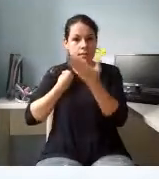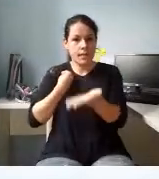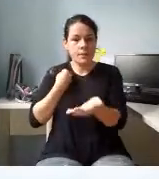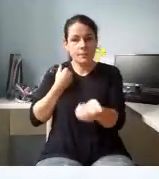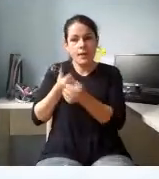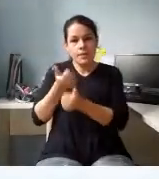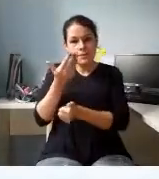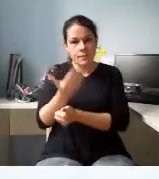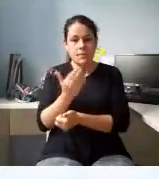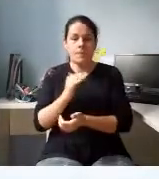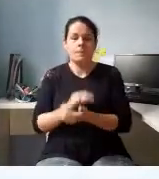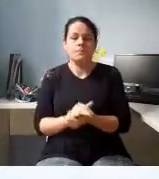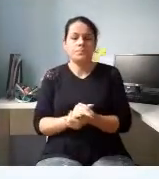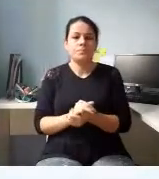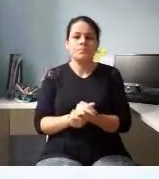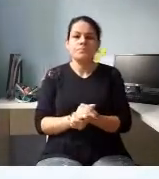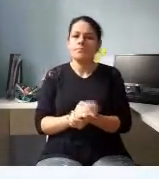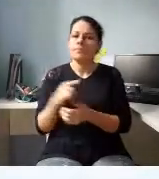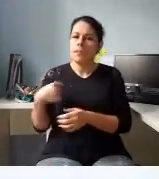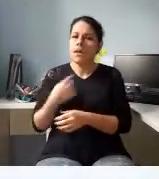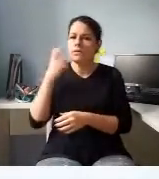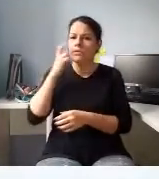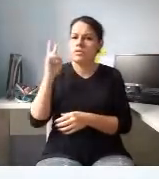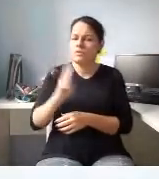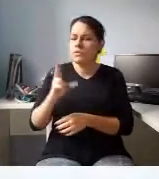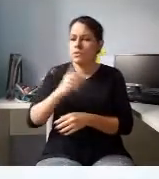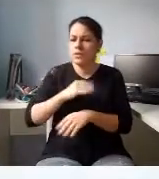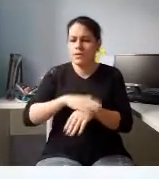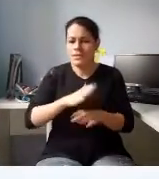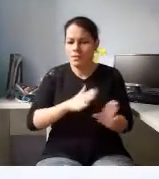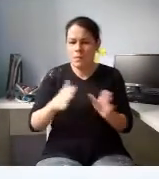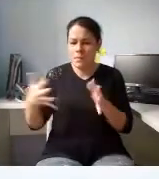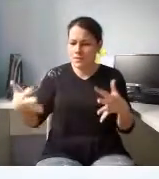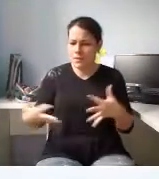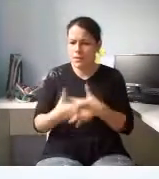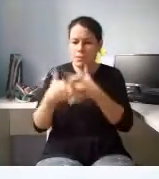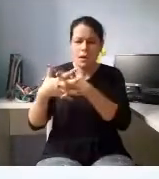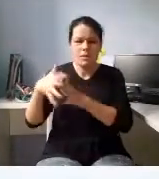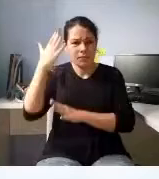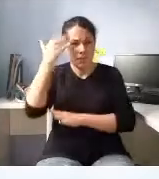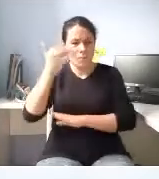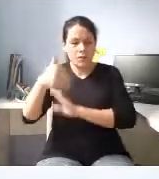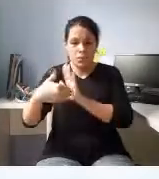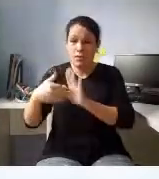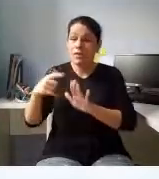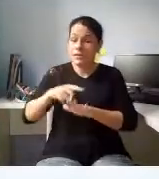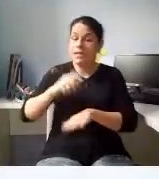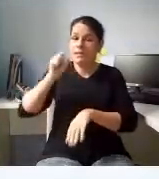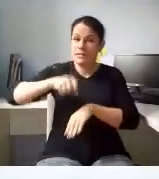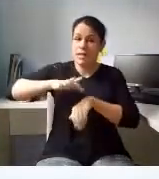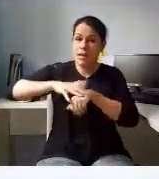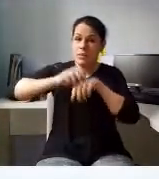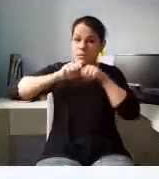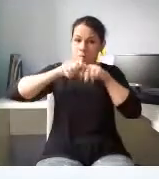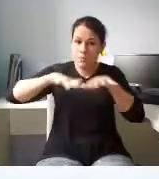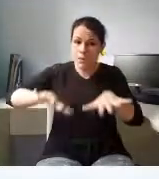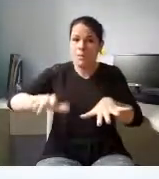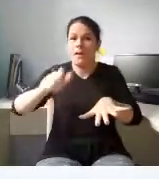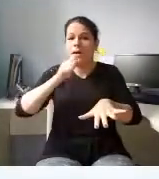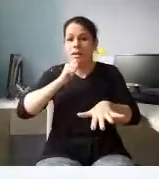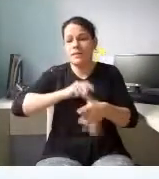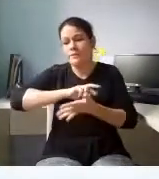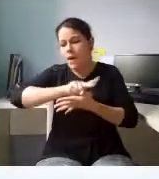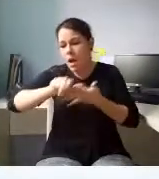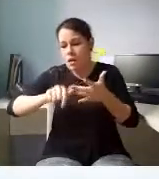novamente. Nós vivemos um momento extremamente complexo do ponto de vista da pandemia, né? Com falta de vacina para